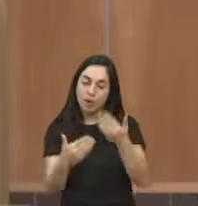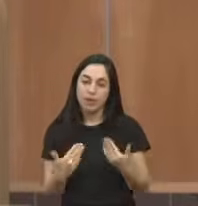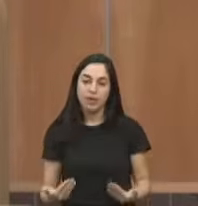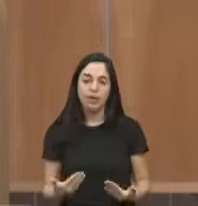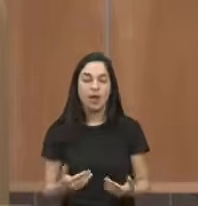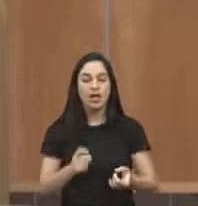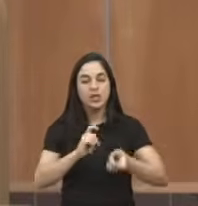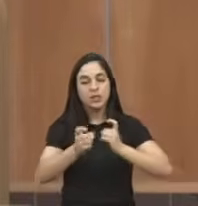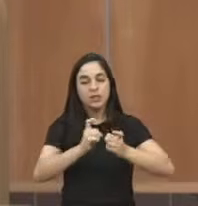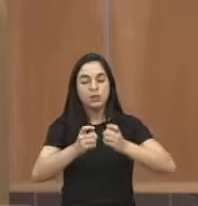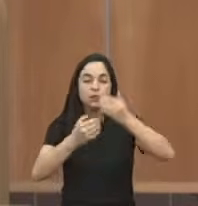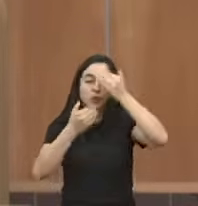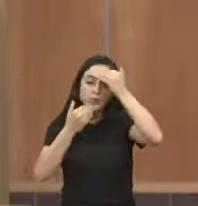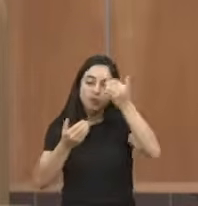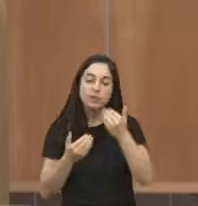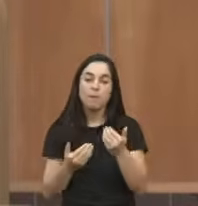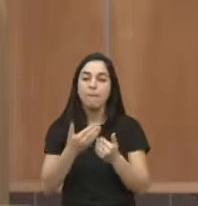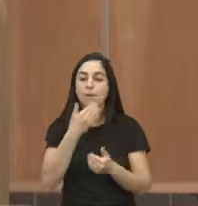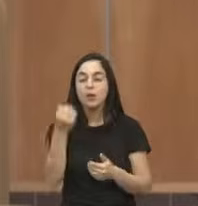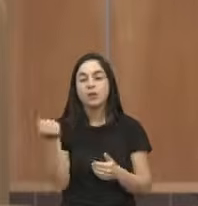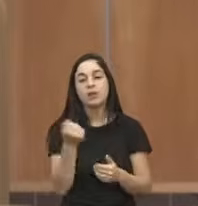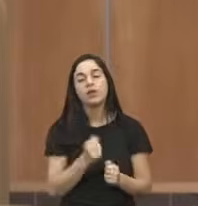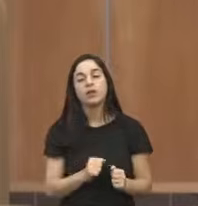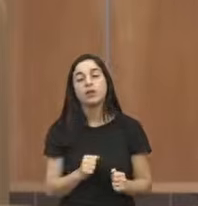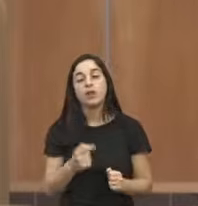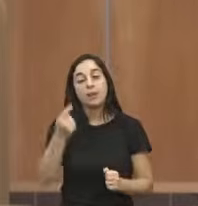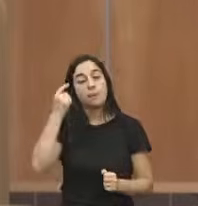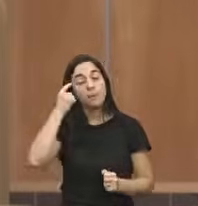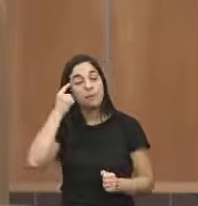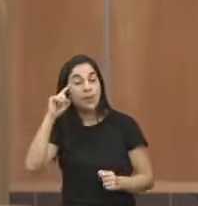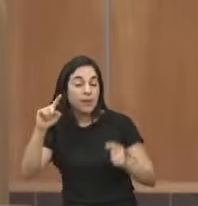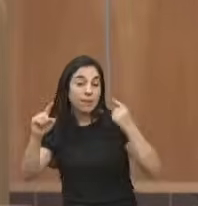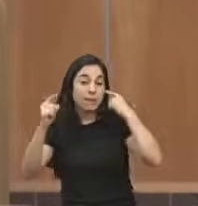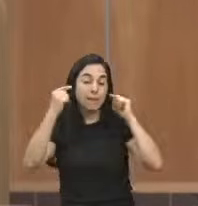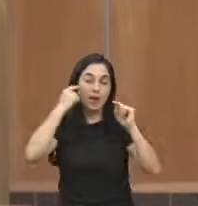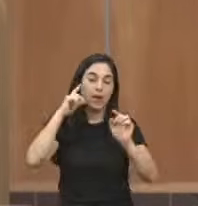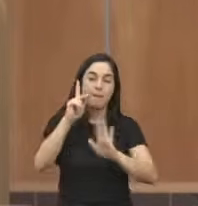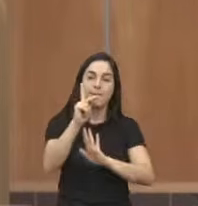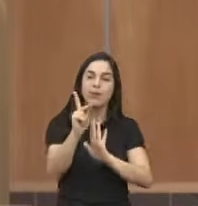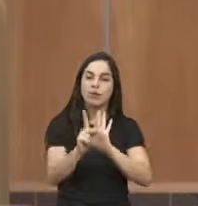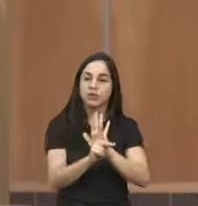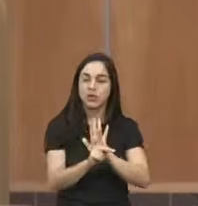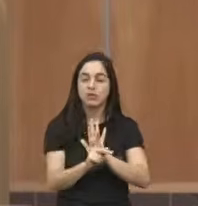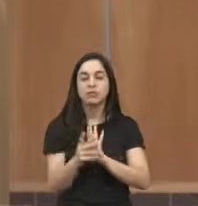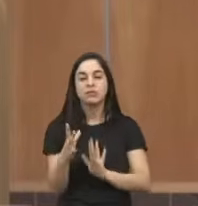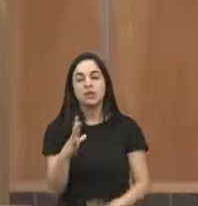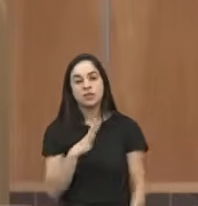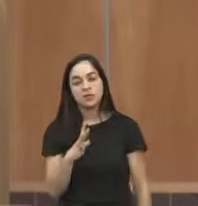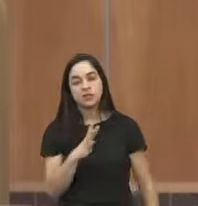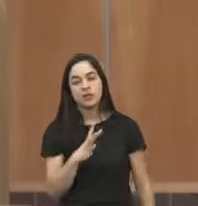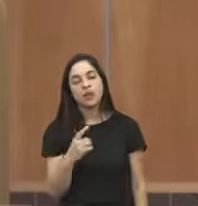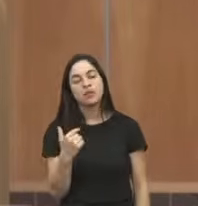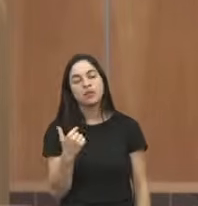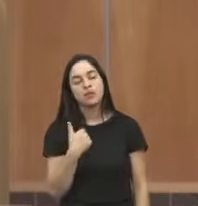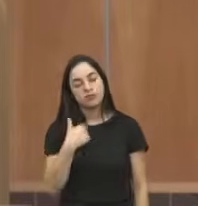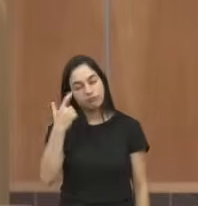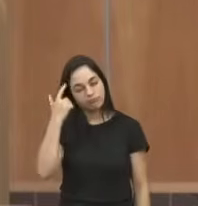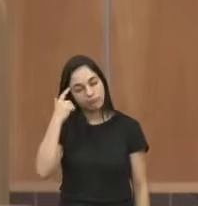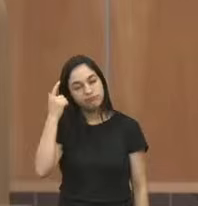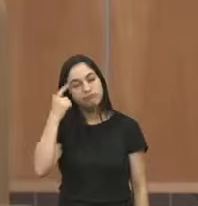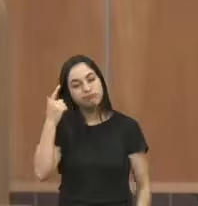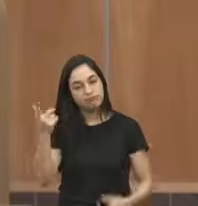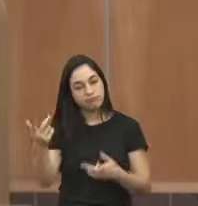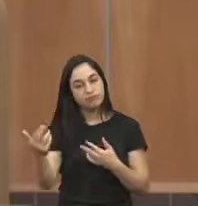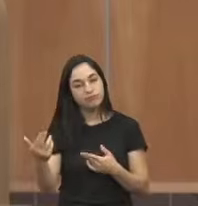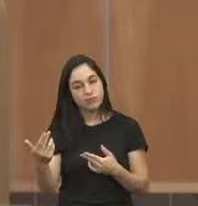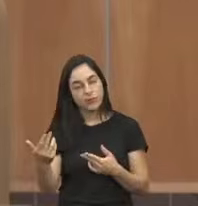sessão solene, fazer melhorias, pensar em projetos para a cidade. Então eu penso dessa forma, Paulinho, a gente está na